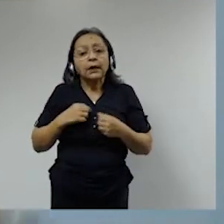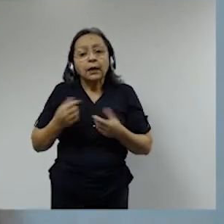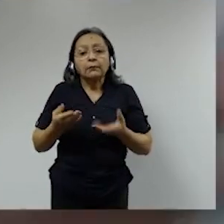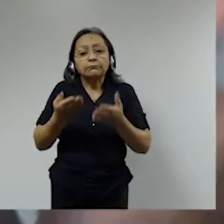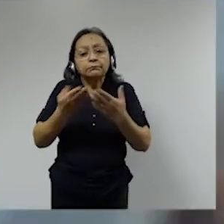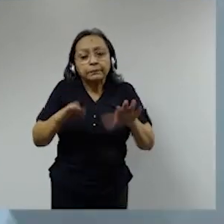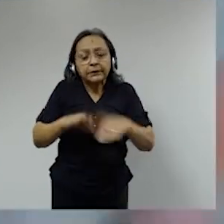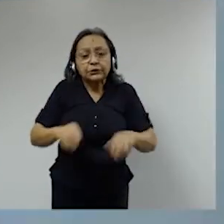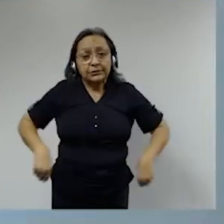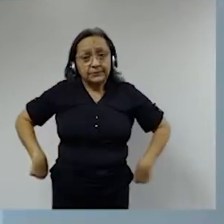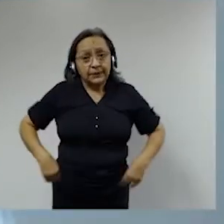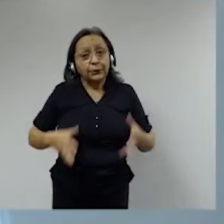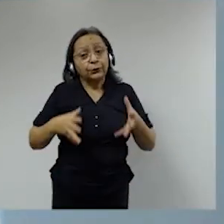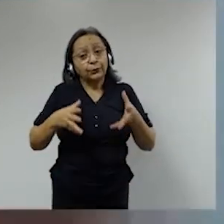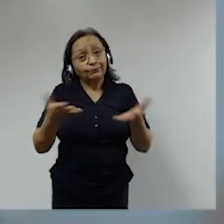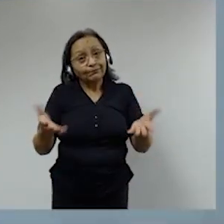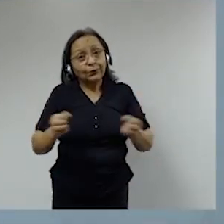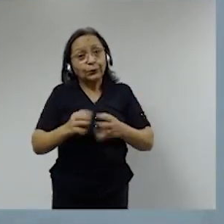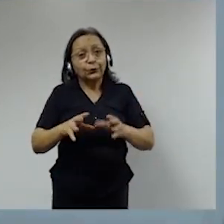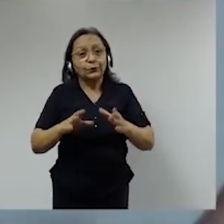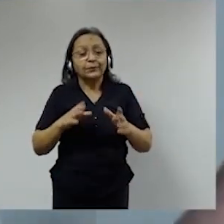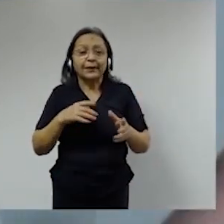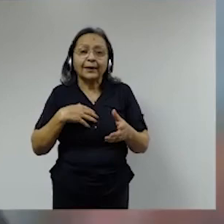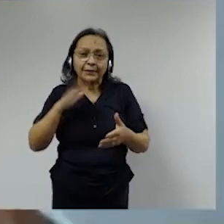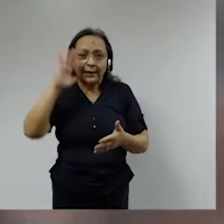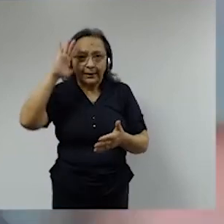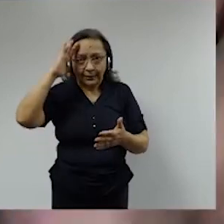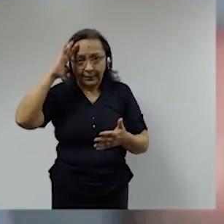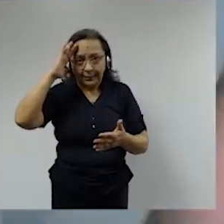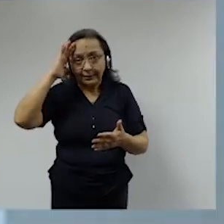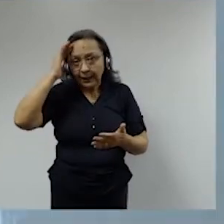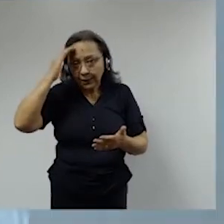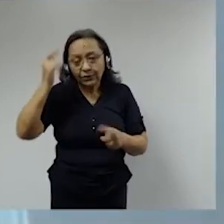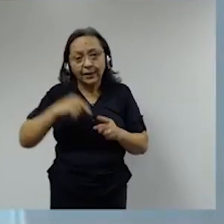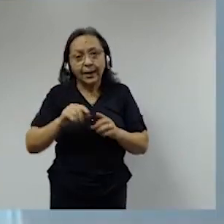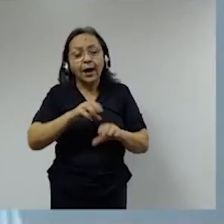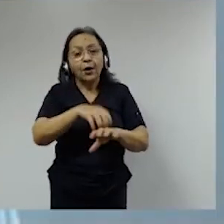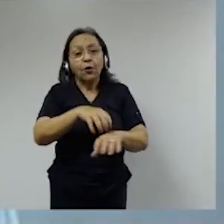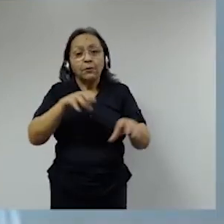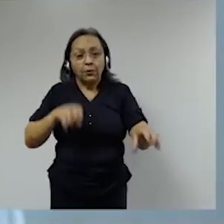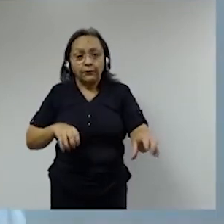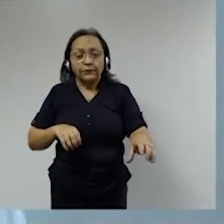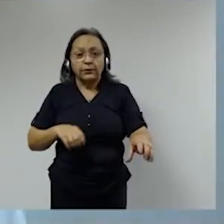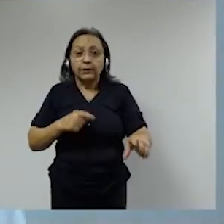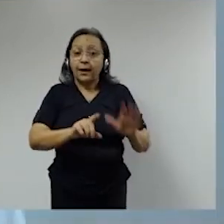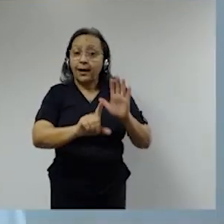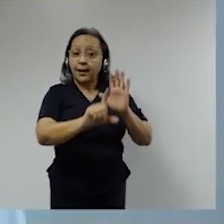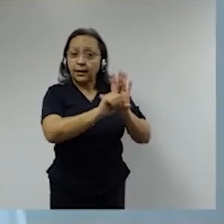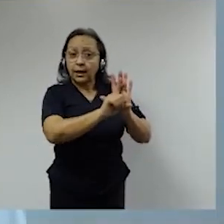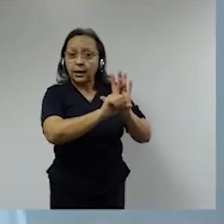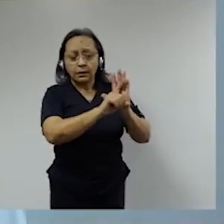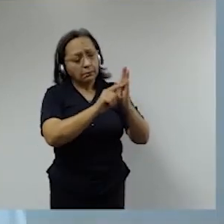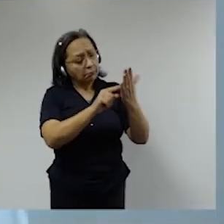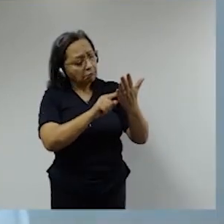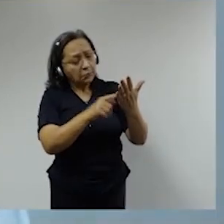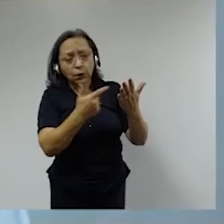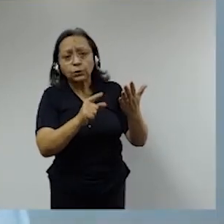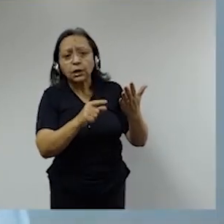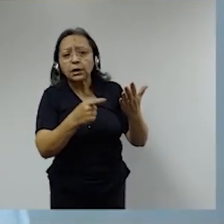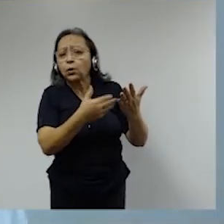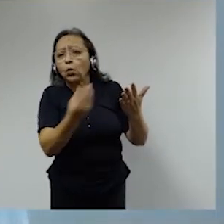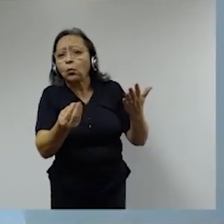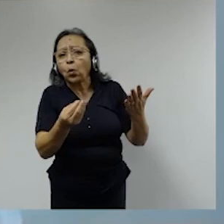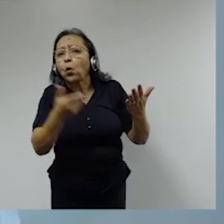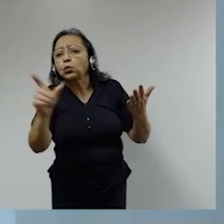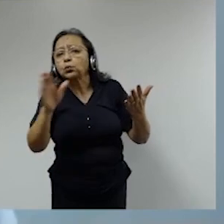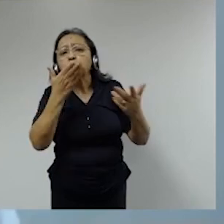despesas. Então, tudo leva a crer que é home office, ou seja, que o legislador não deixa espaço para outras situações de